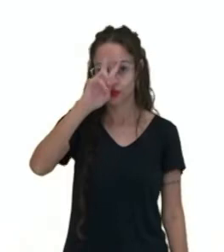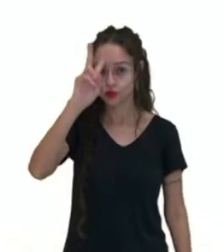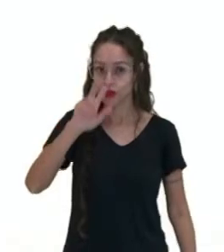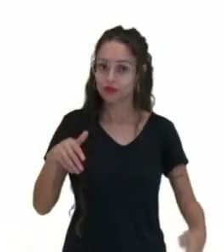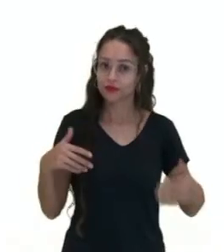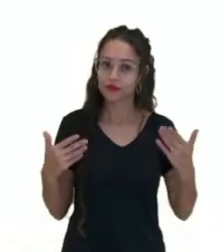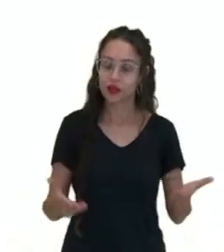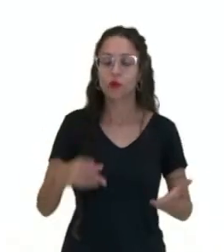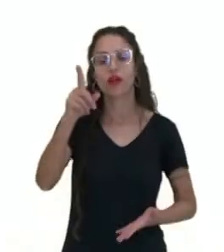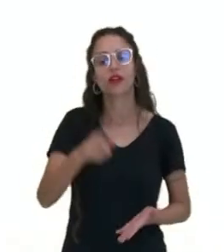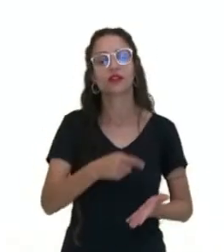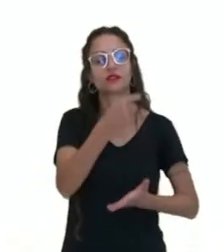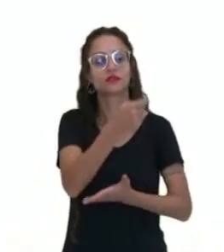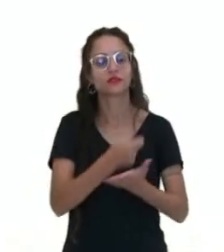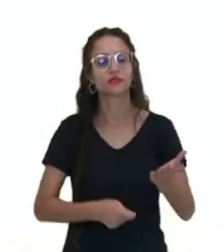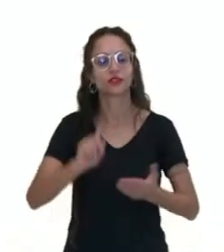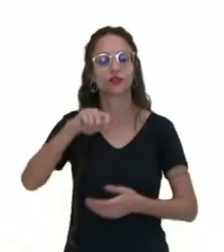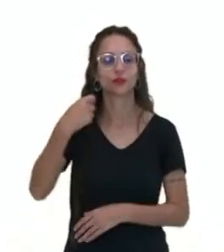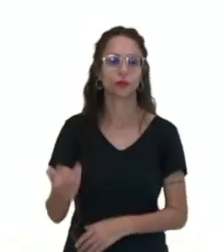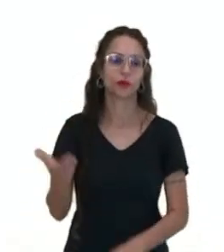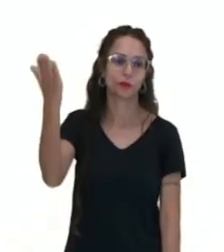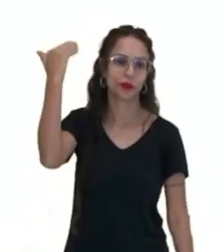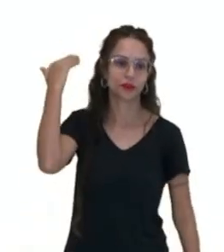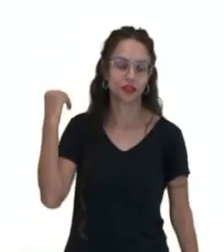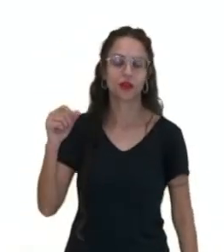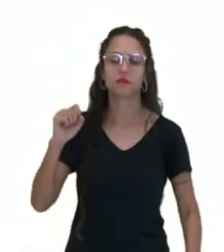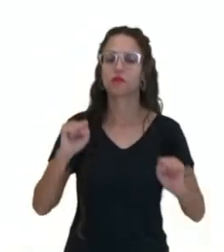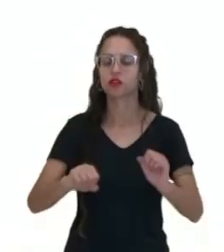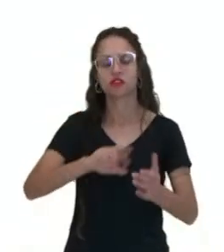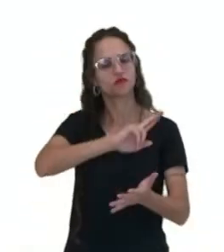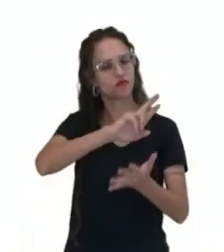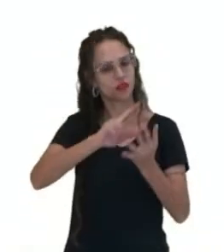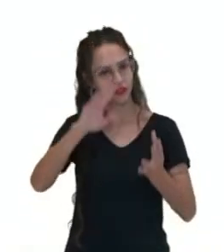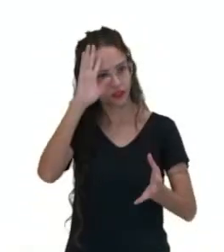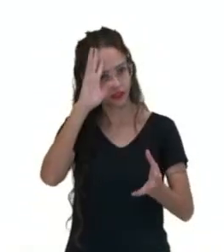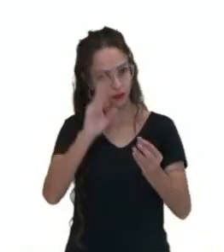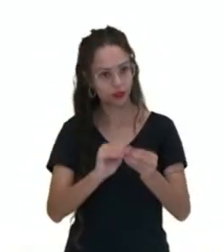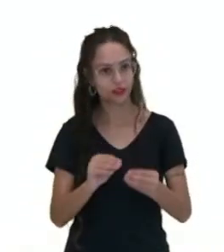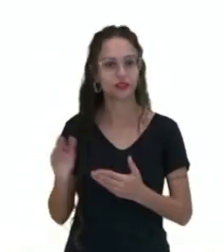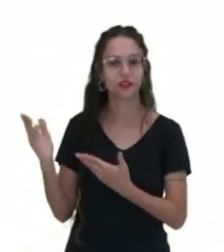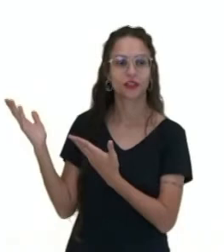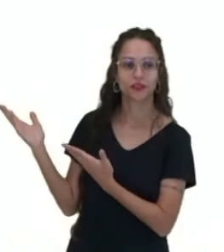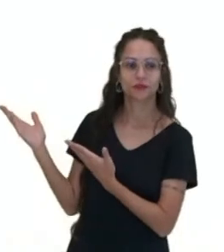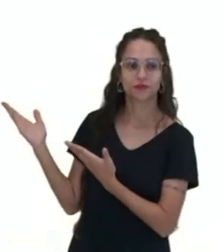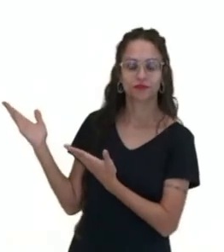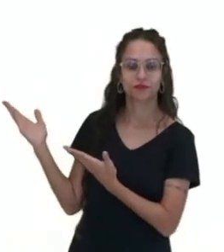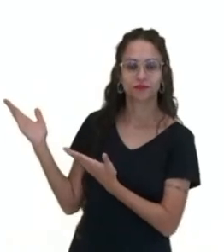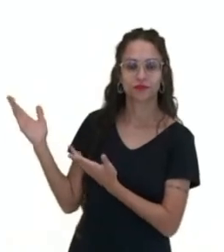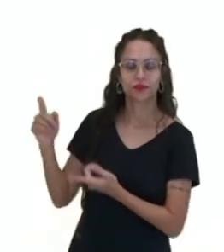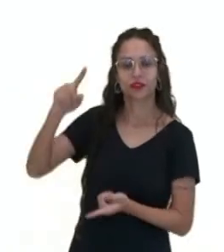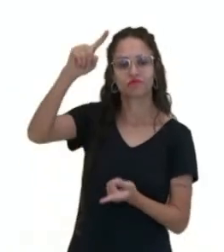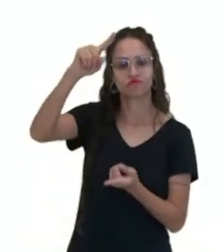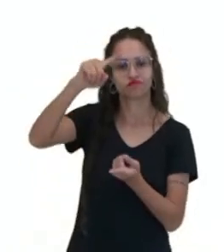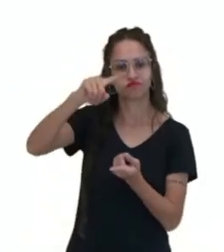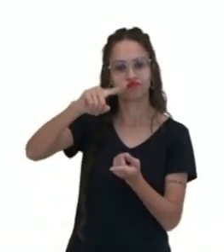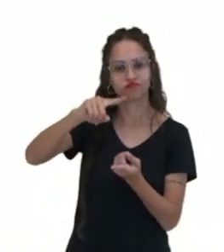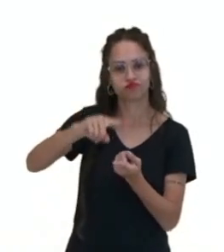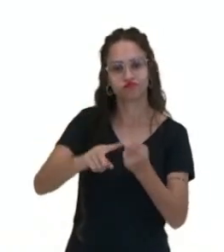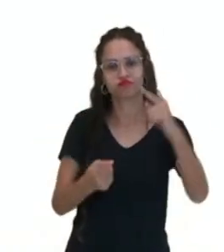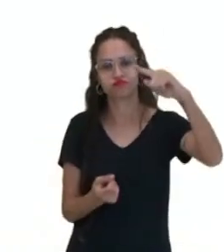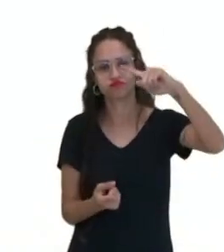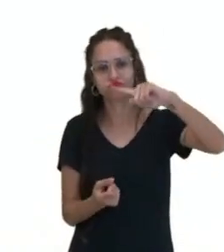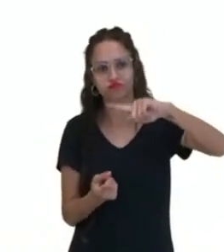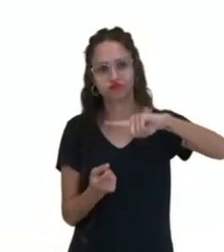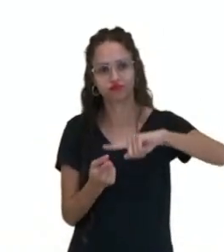portanto, é a escrita sobre o passado. Ela pode ter várias interpretações e aqui, inclusive, a ampulheta, o